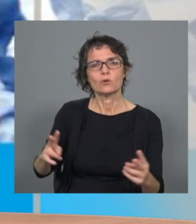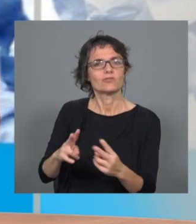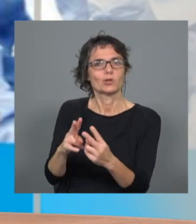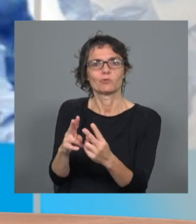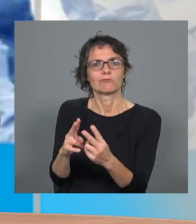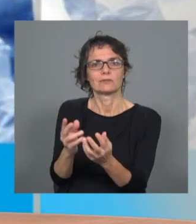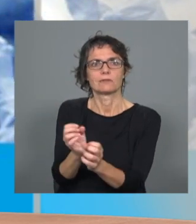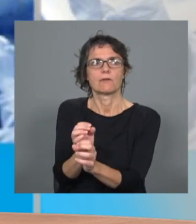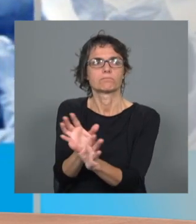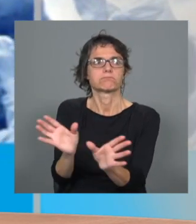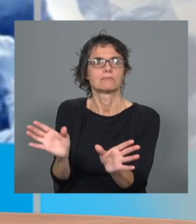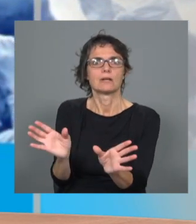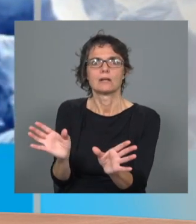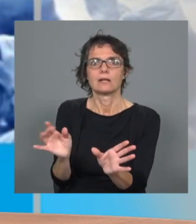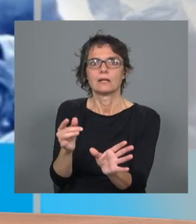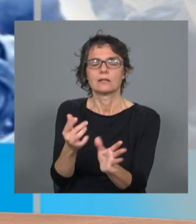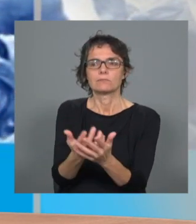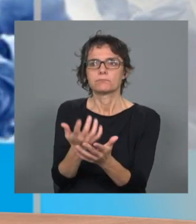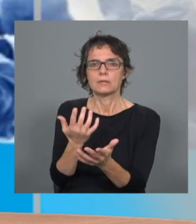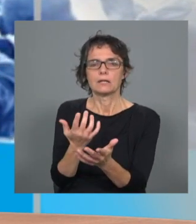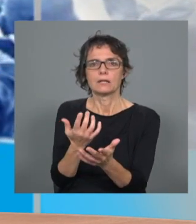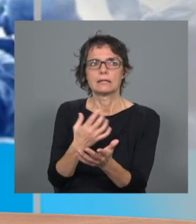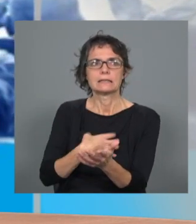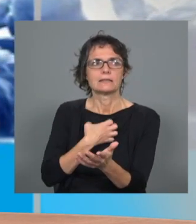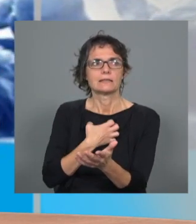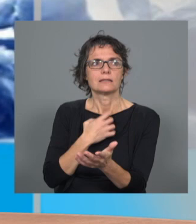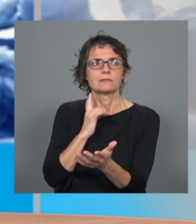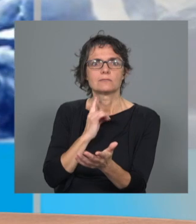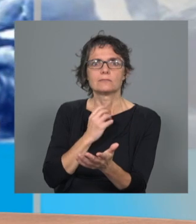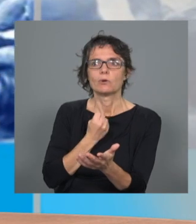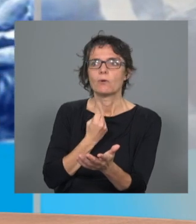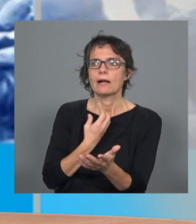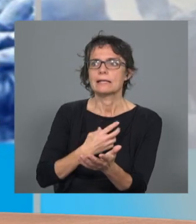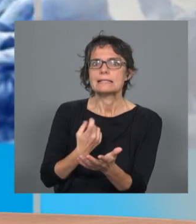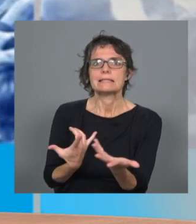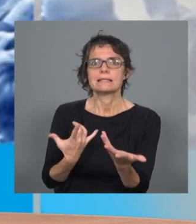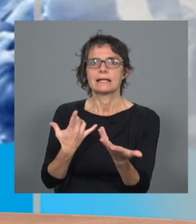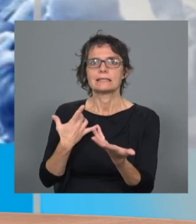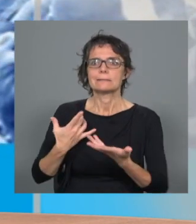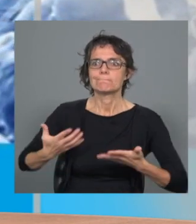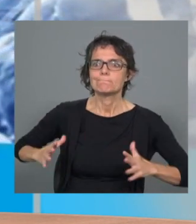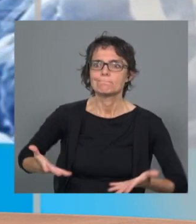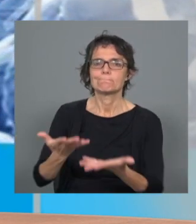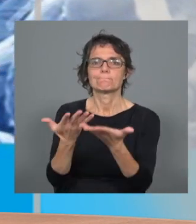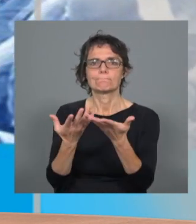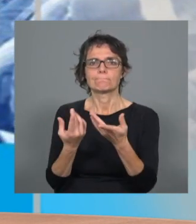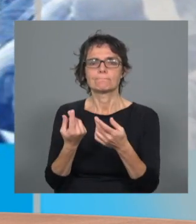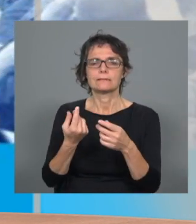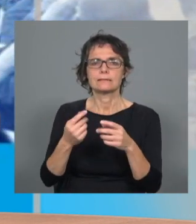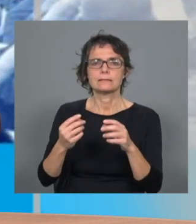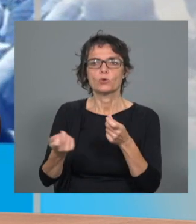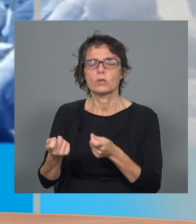tornou-se imperativo e importante criar ainda este maior dinamismo. E aqui, claro que a JMJ